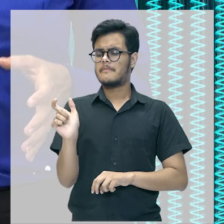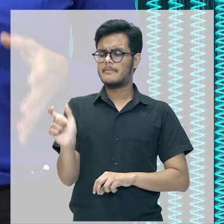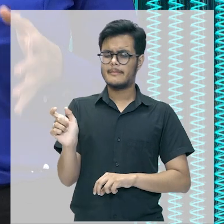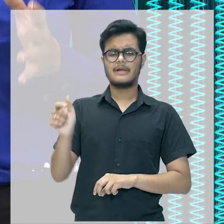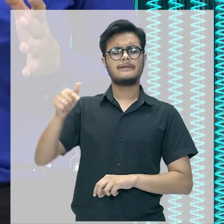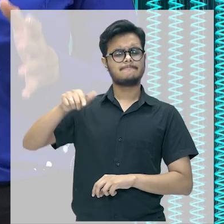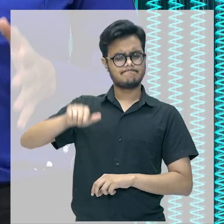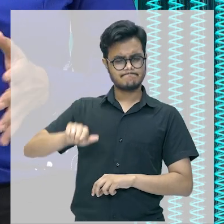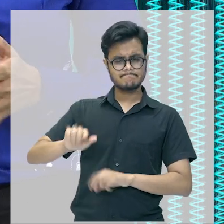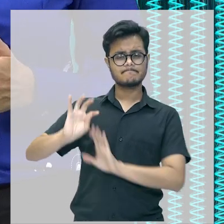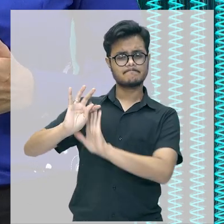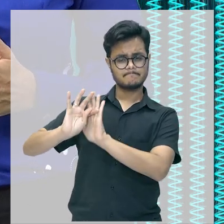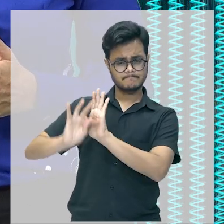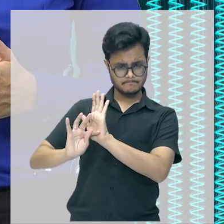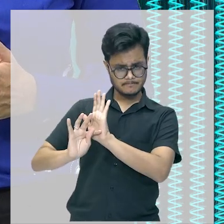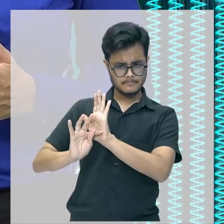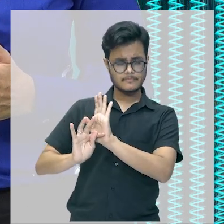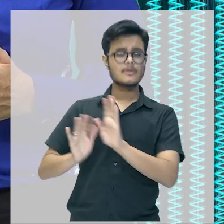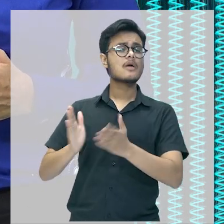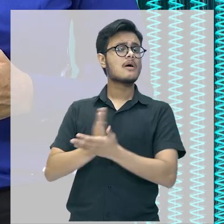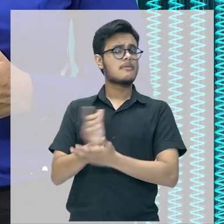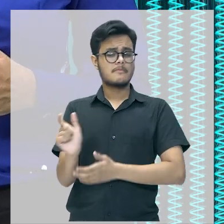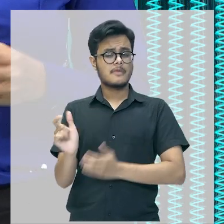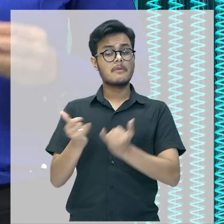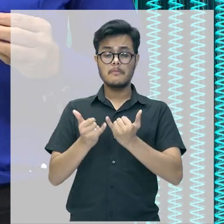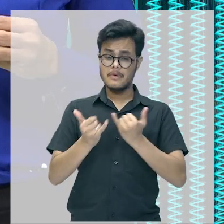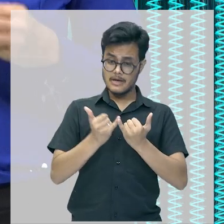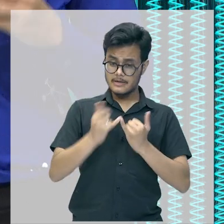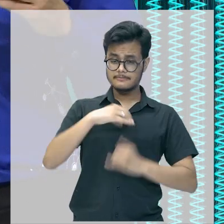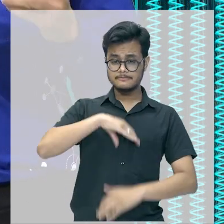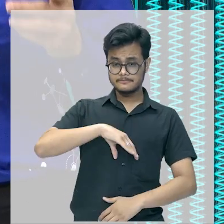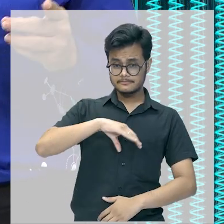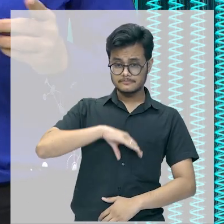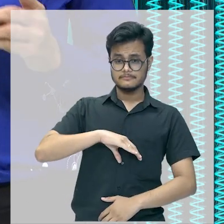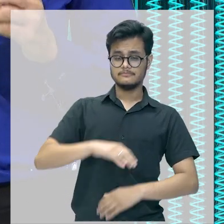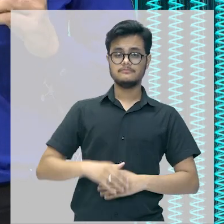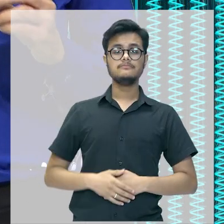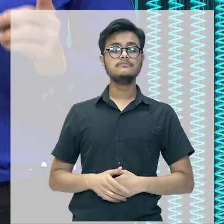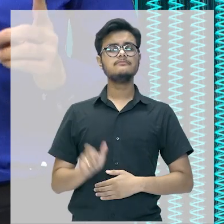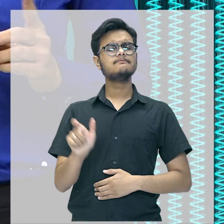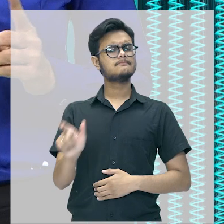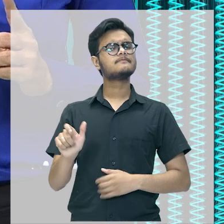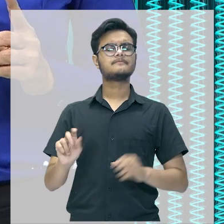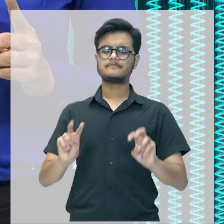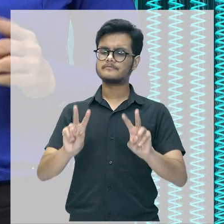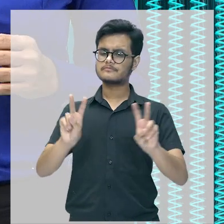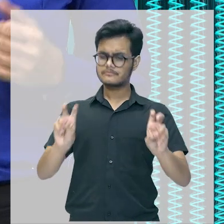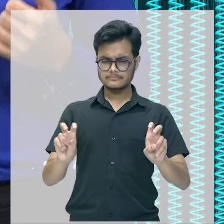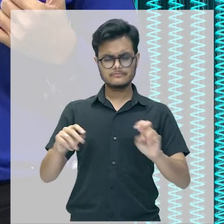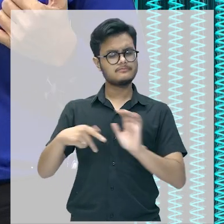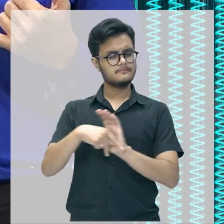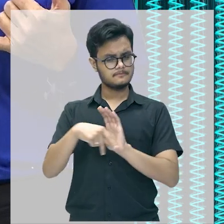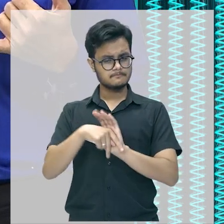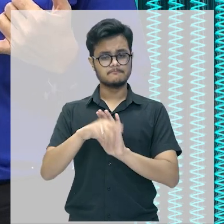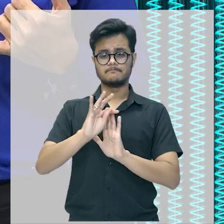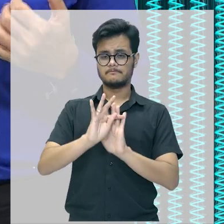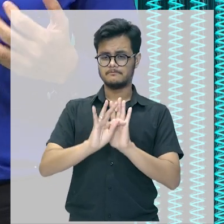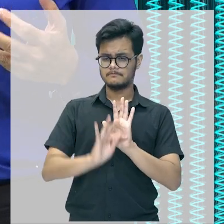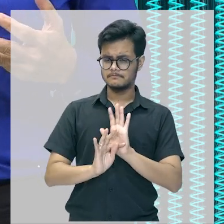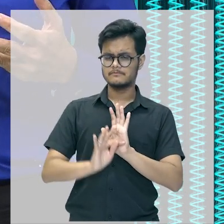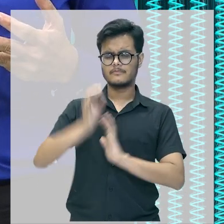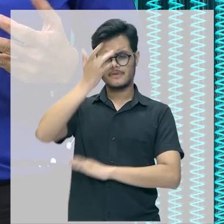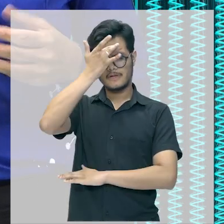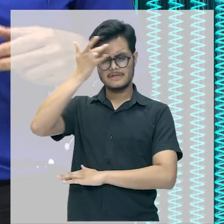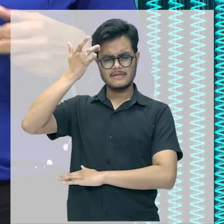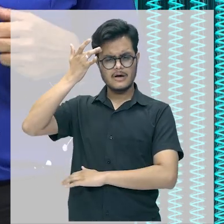repetidas, pelas palavras cognatas, não foi? Por palavras relacionadas ao assunto do texto, problema